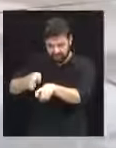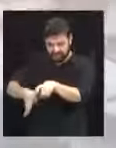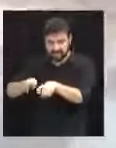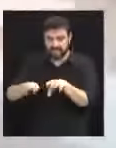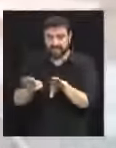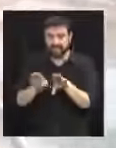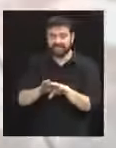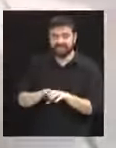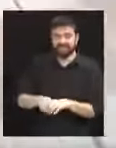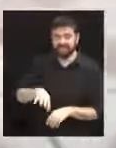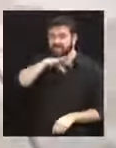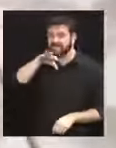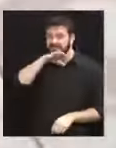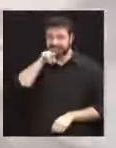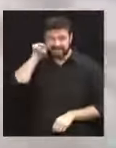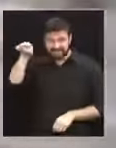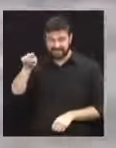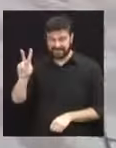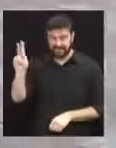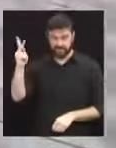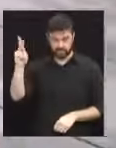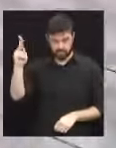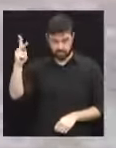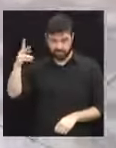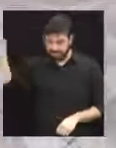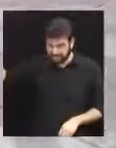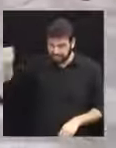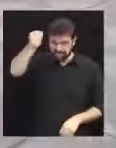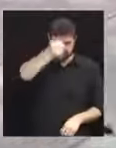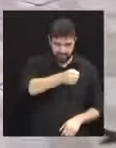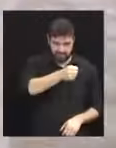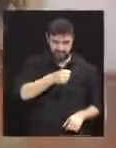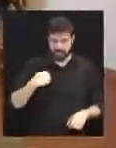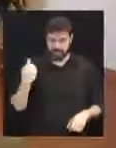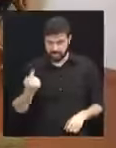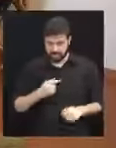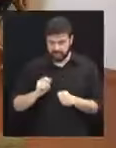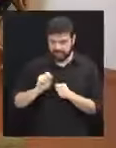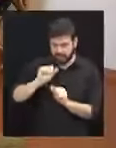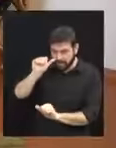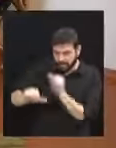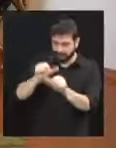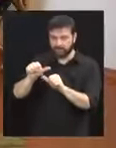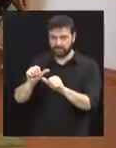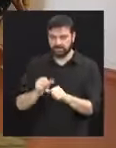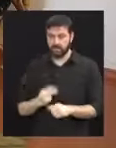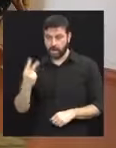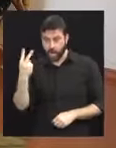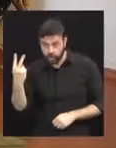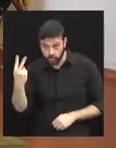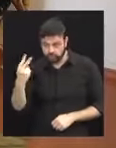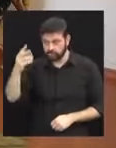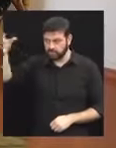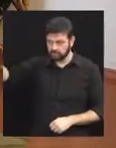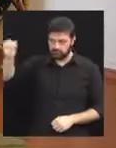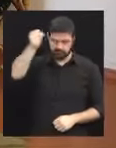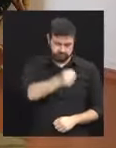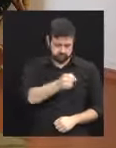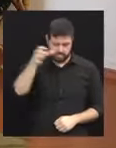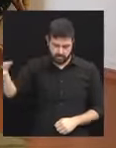CCZ, esse projeto que nós estamos desenvolvendo junto com o CCZ de Hortolândia, que chama Transforma. Nós vamos retirar 2 animais por vez do